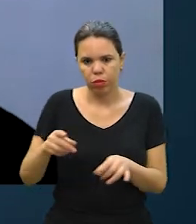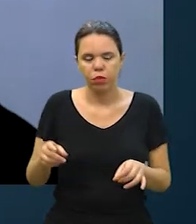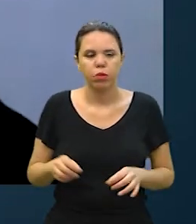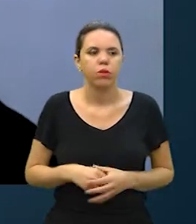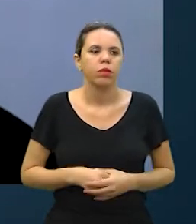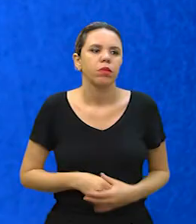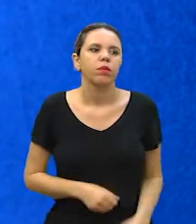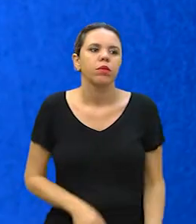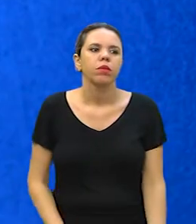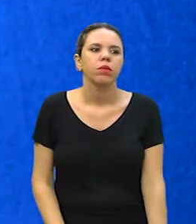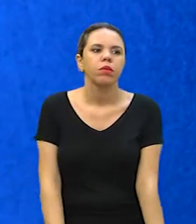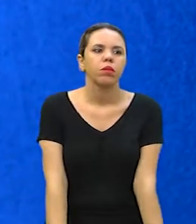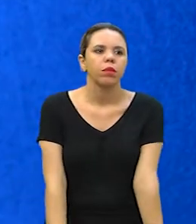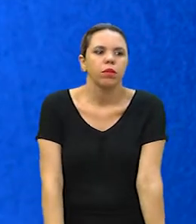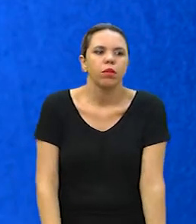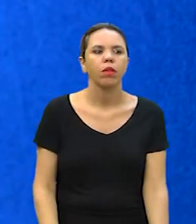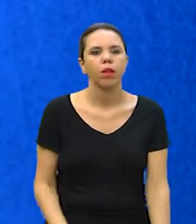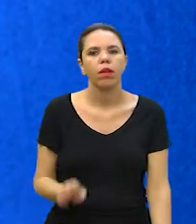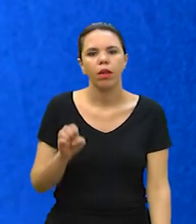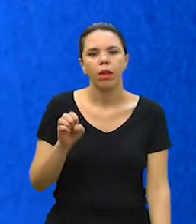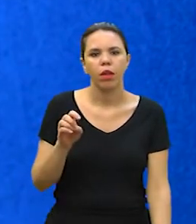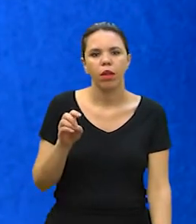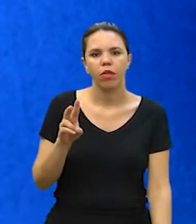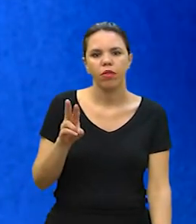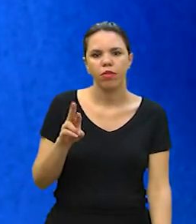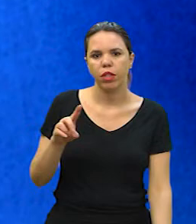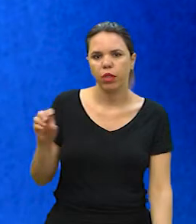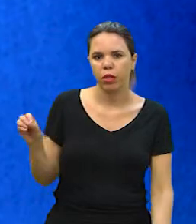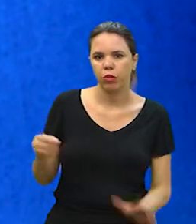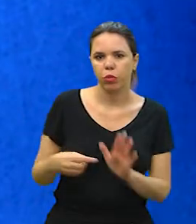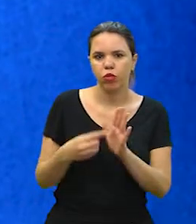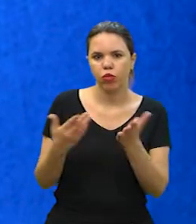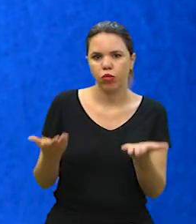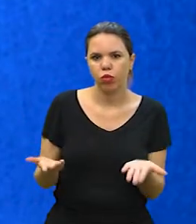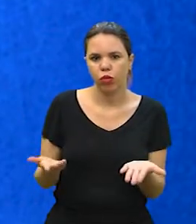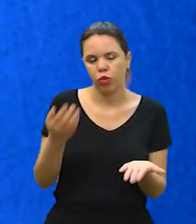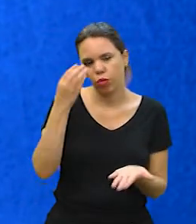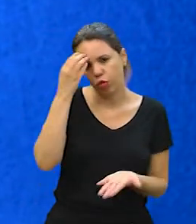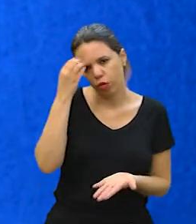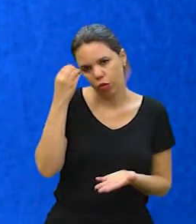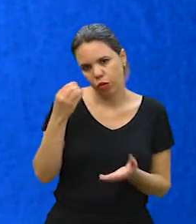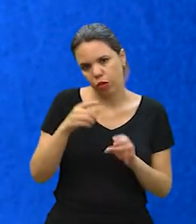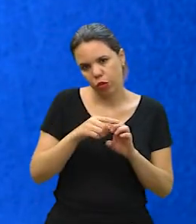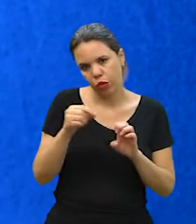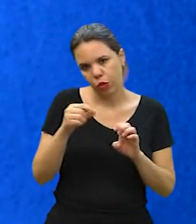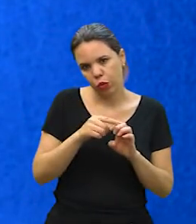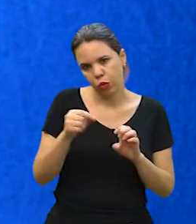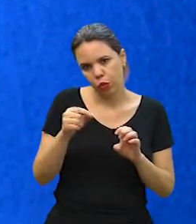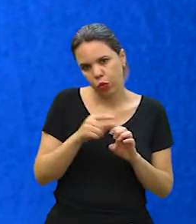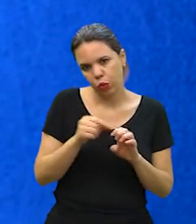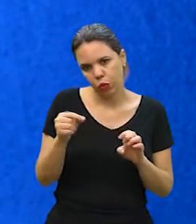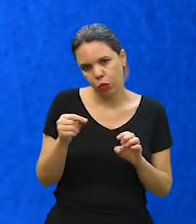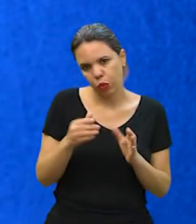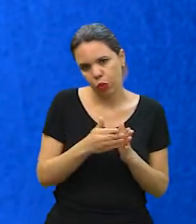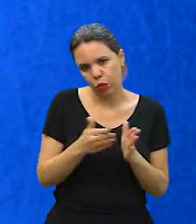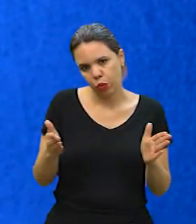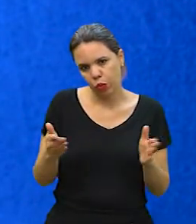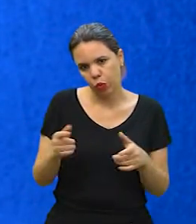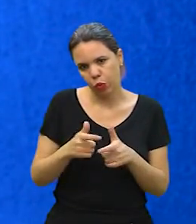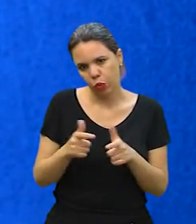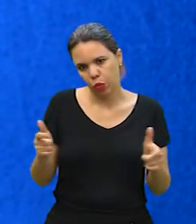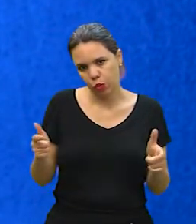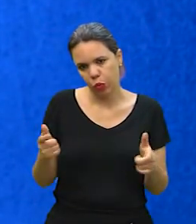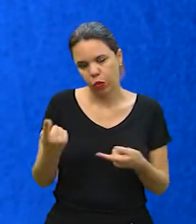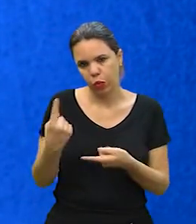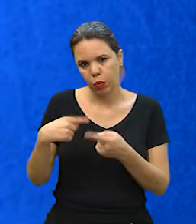para isso. Evandro de Macedo Filho mostrou aqui como, né, como empreendeu e como isso pode